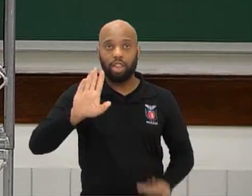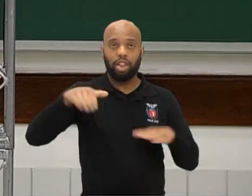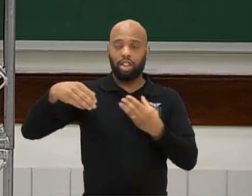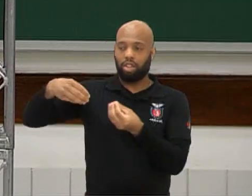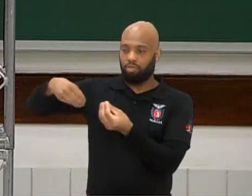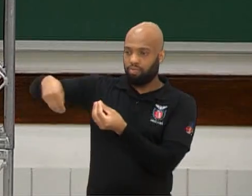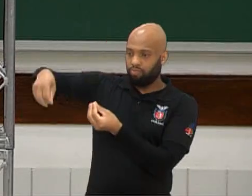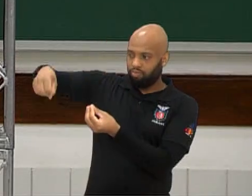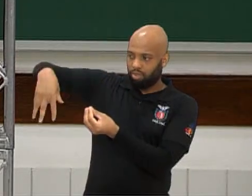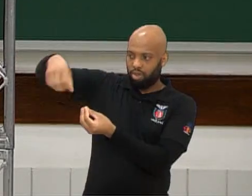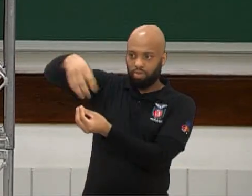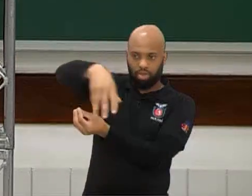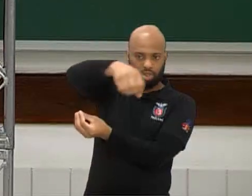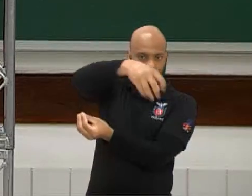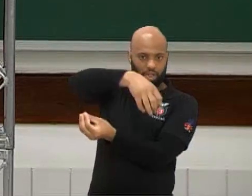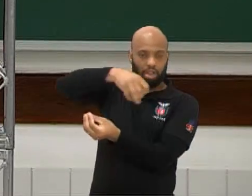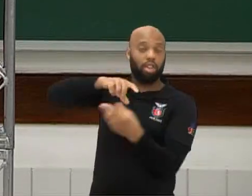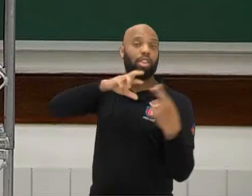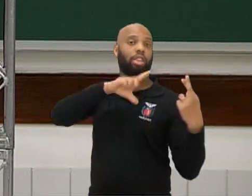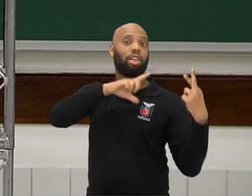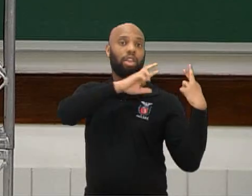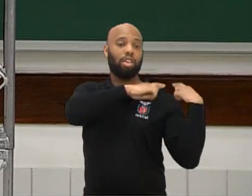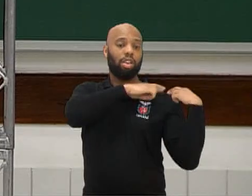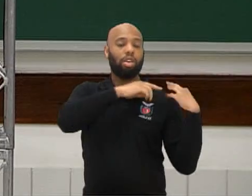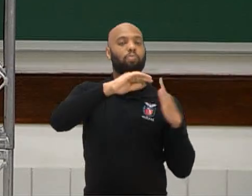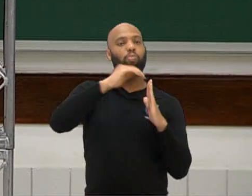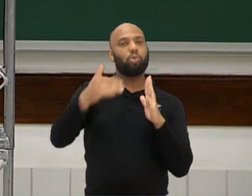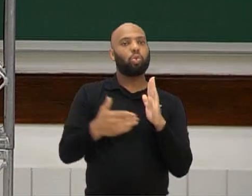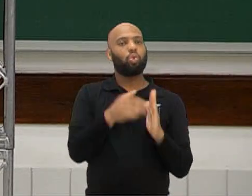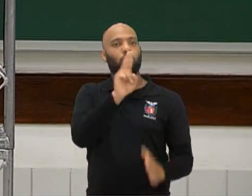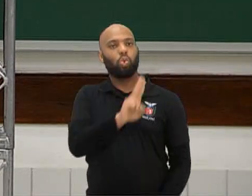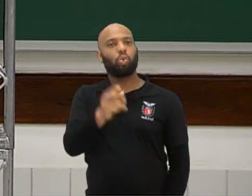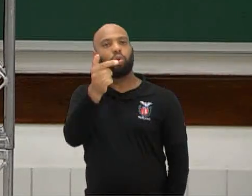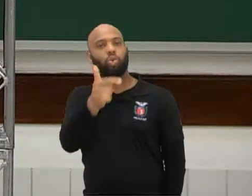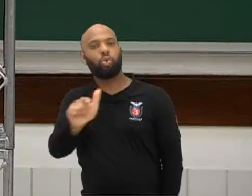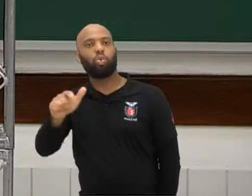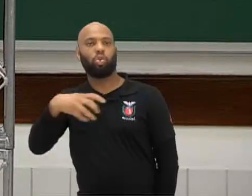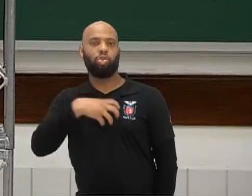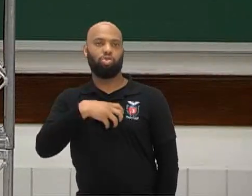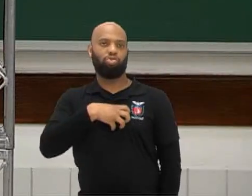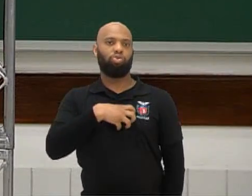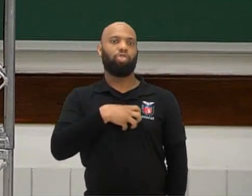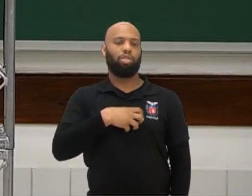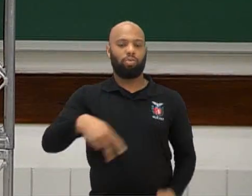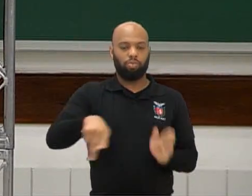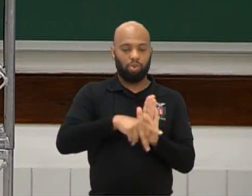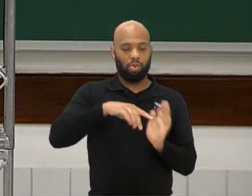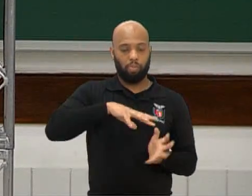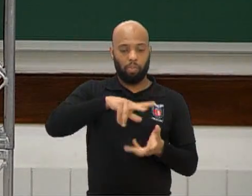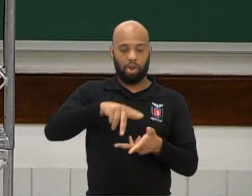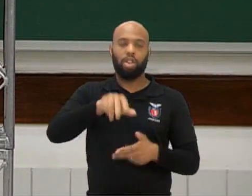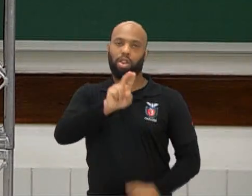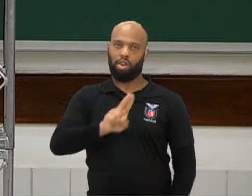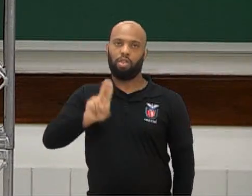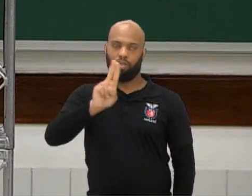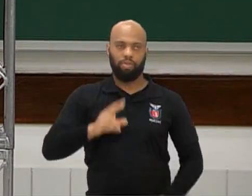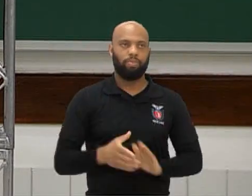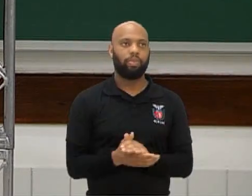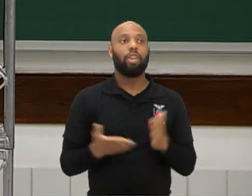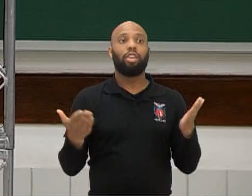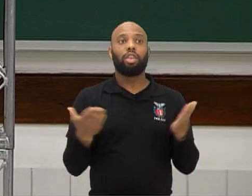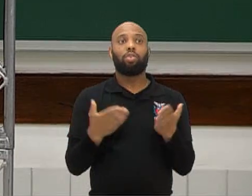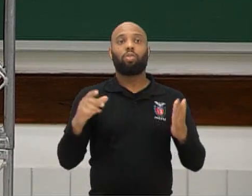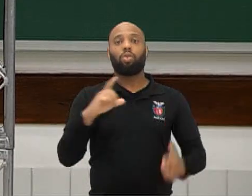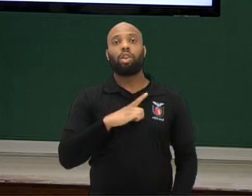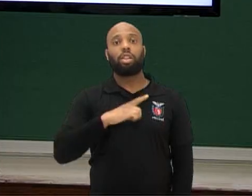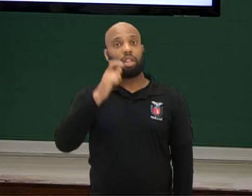são responsáveis, pessoal, por toda a reciclagem da matéria orgânica no nosso planeta. Agora eu trouxe